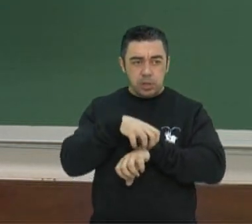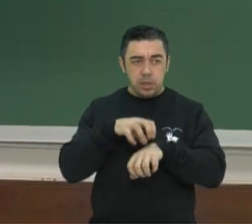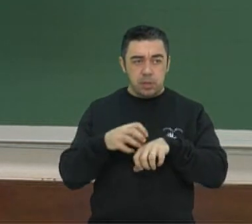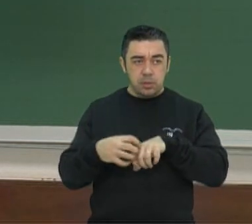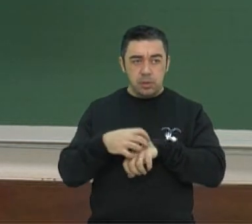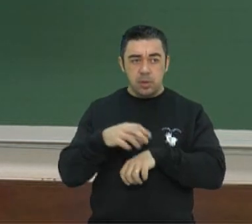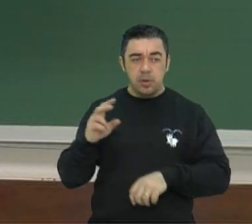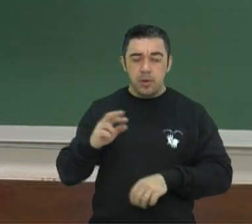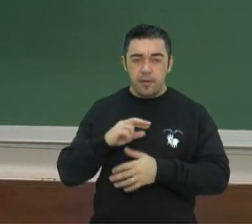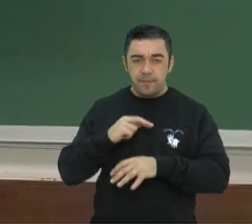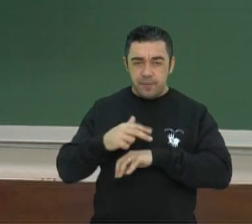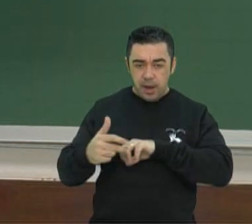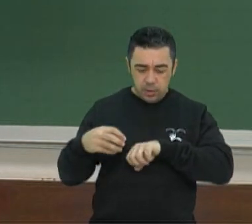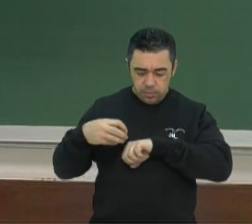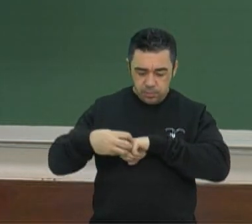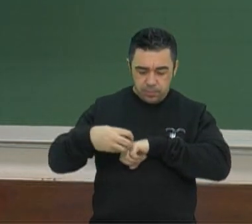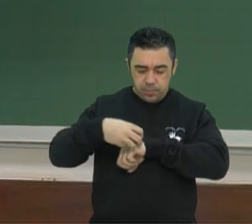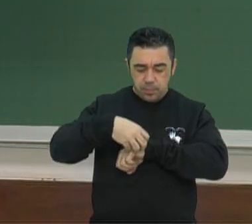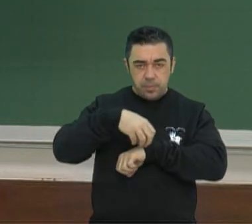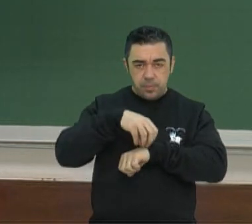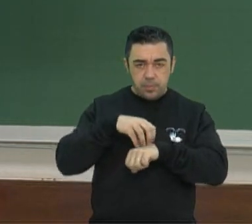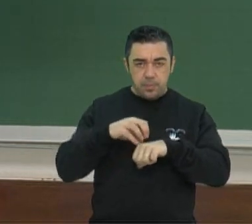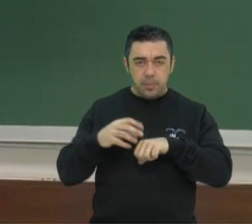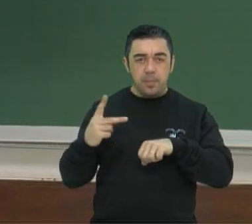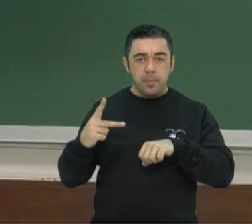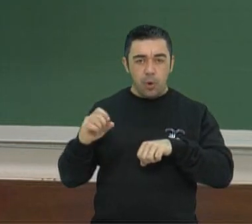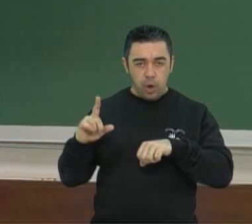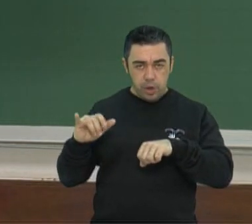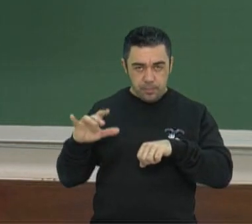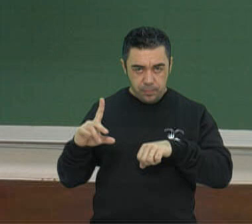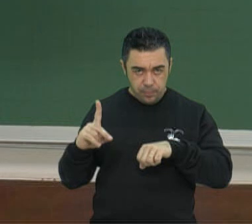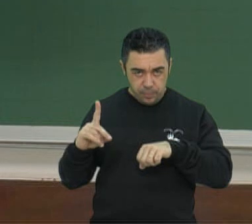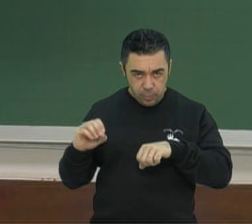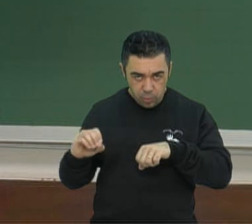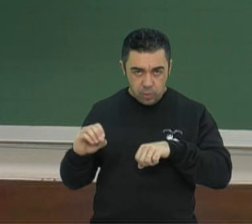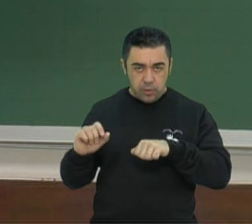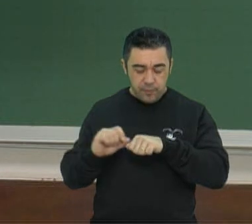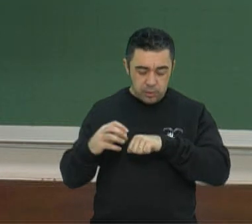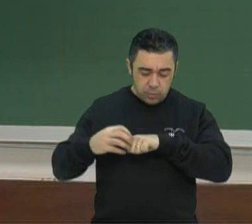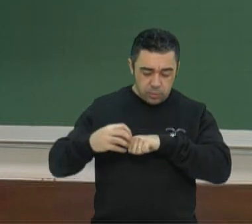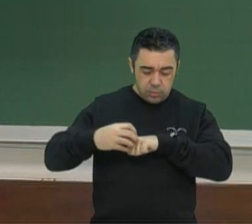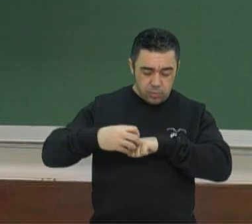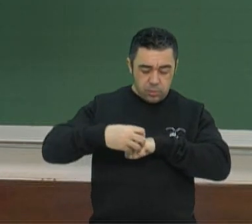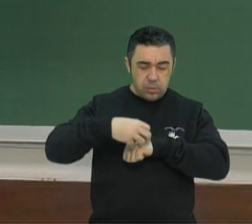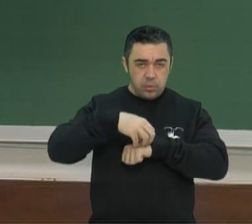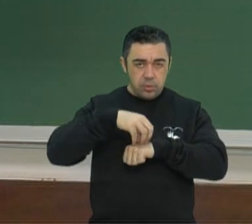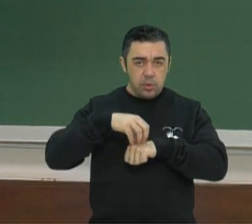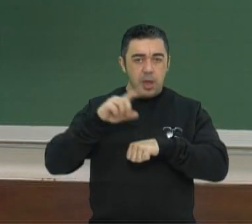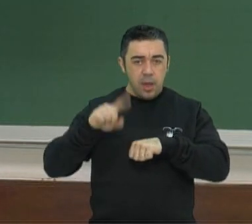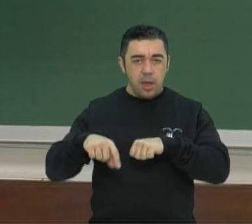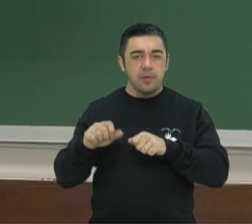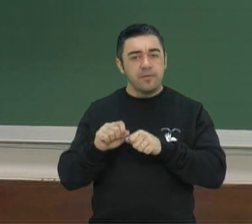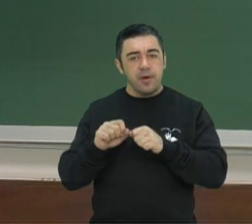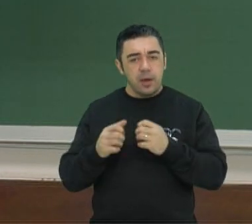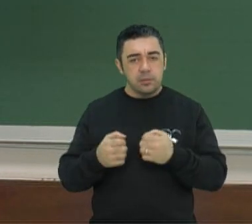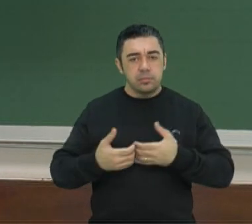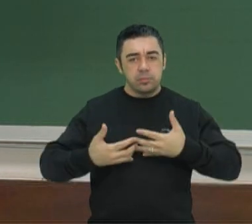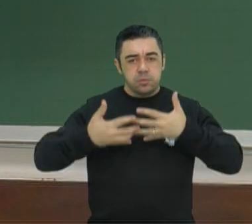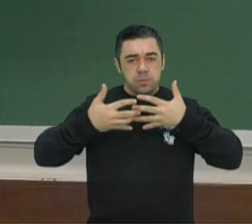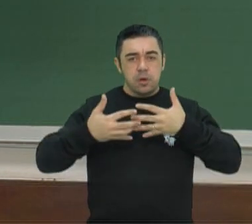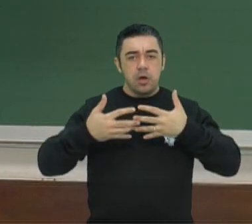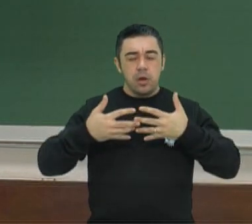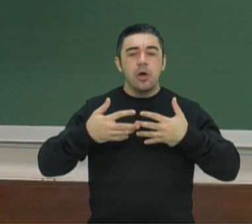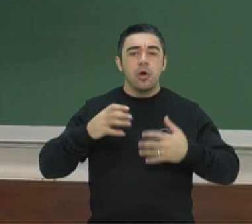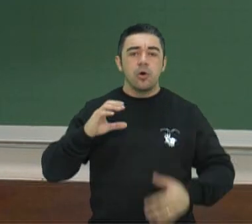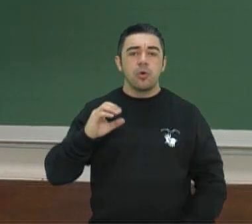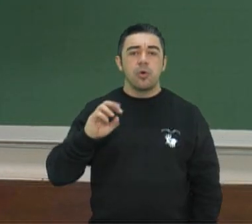aqui, vários pólipos, novamente, unidos para formar uma estrutura maior, que é o coral. Tá? Então está mostrando aqui para a gente exemplos